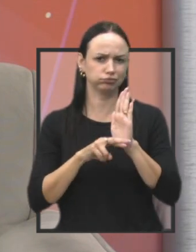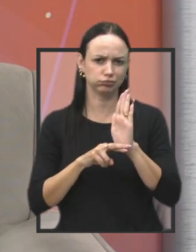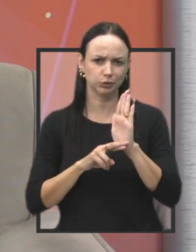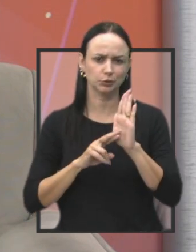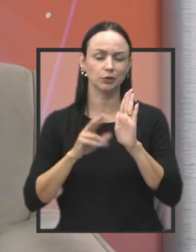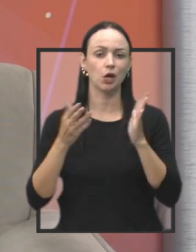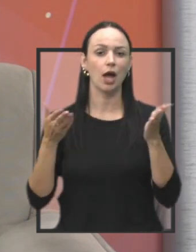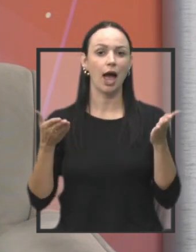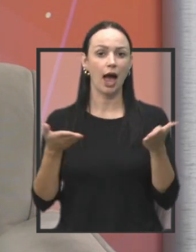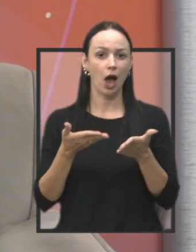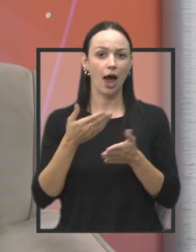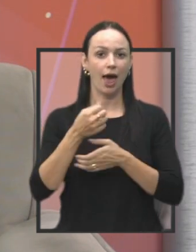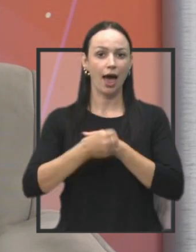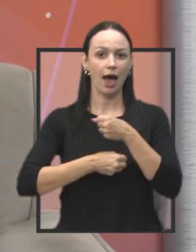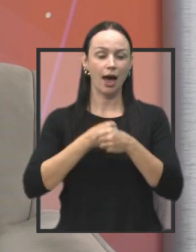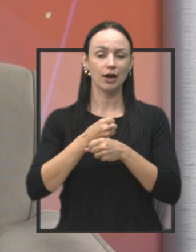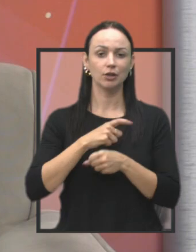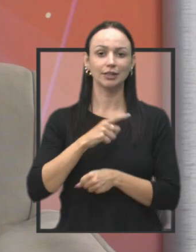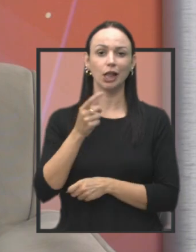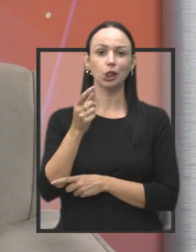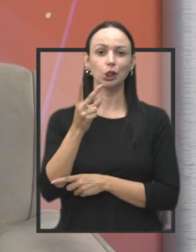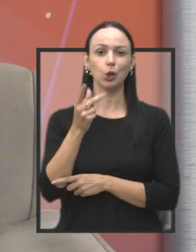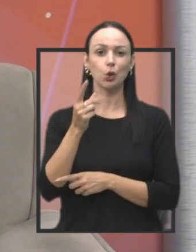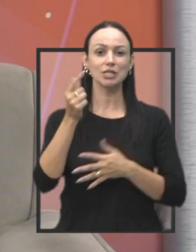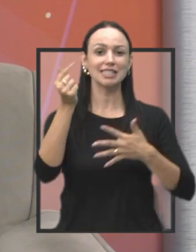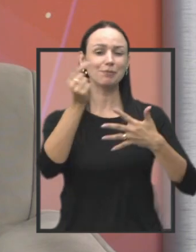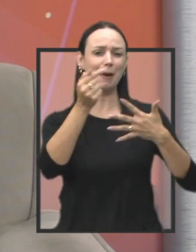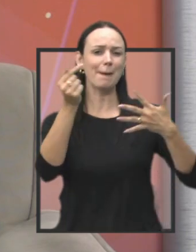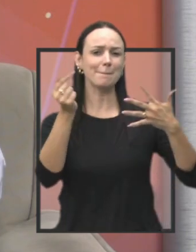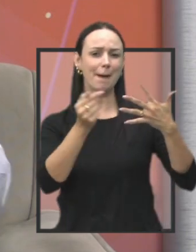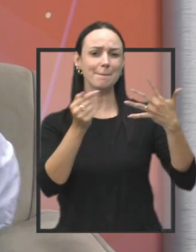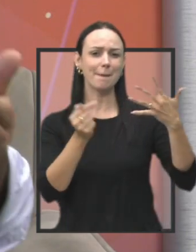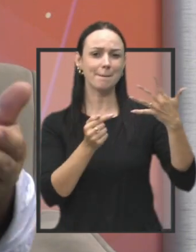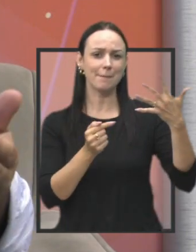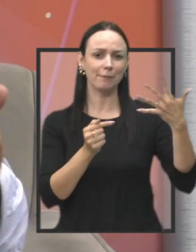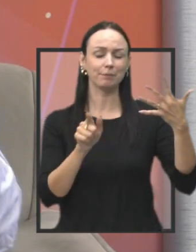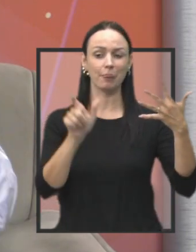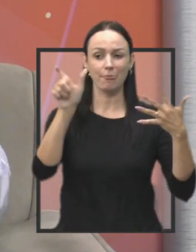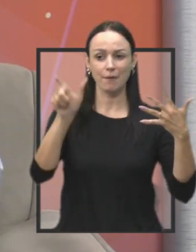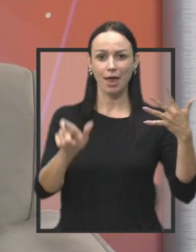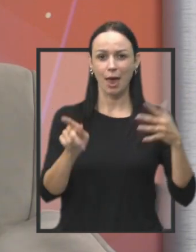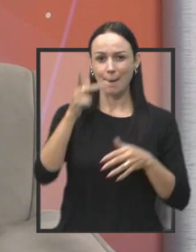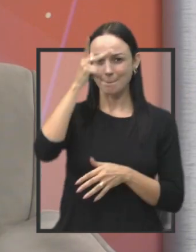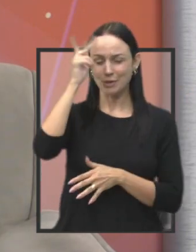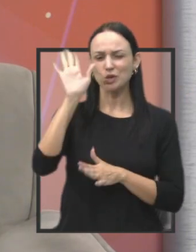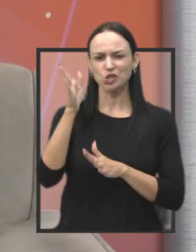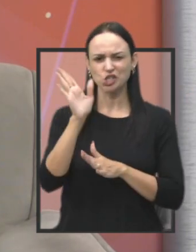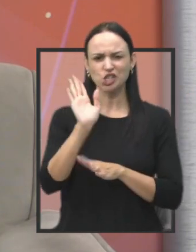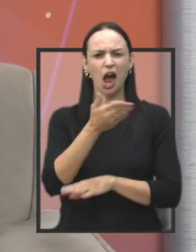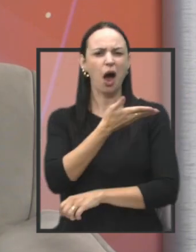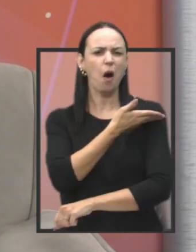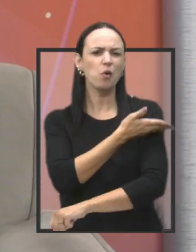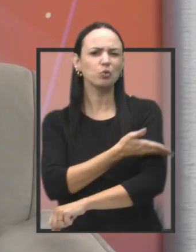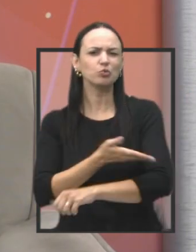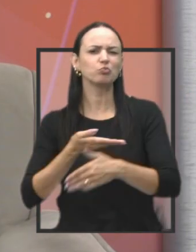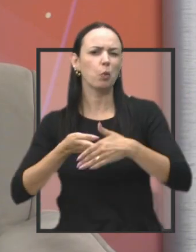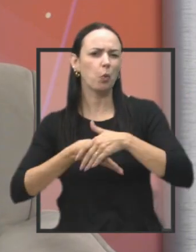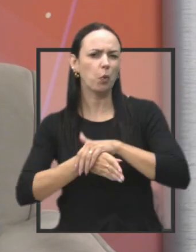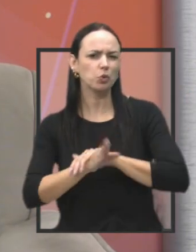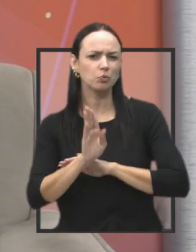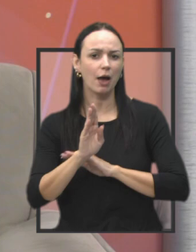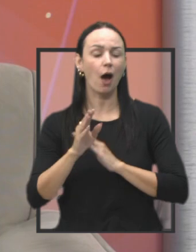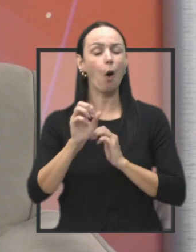são 12 itens que o contribuinte, que é aquele que já está acostumado ou que vai entregar pela primeira vez,